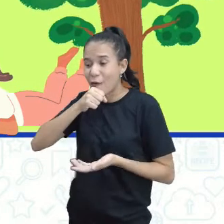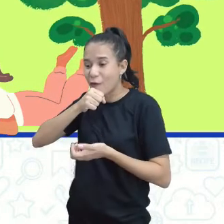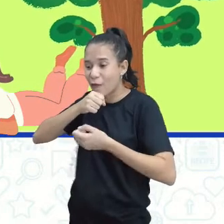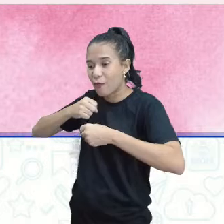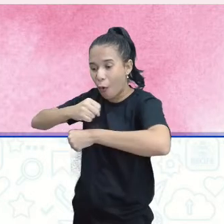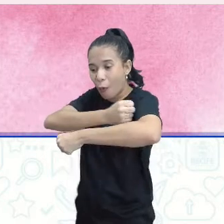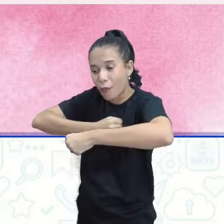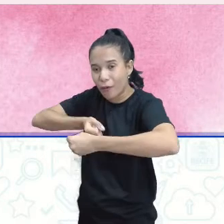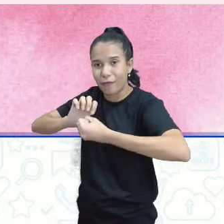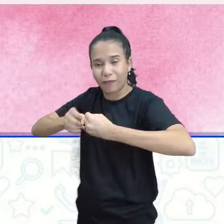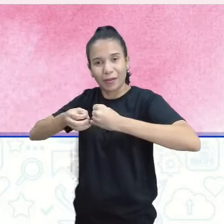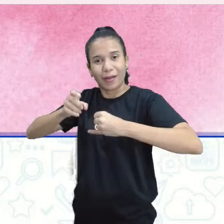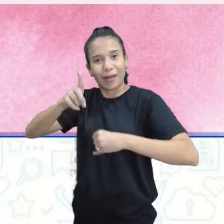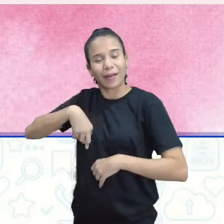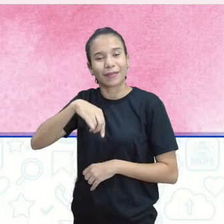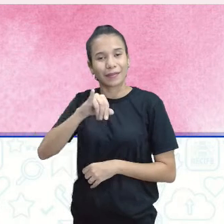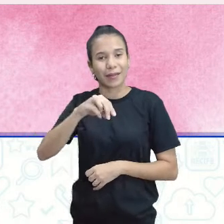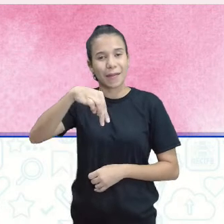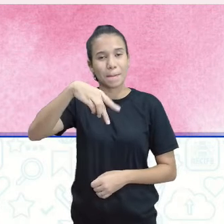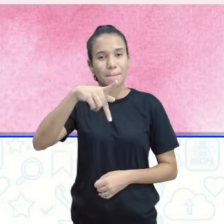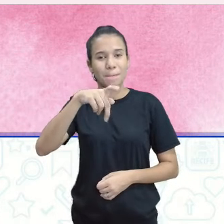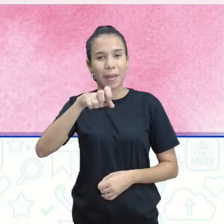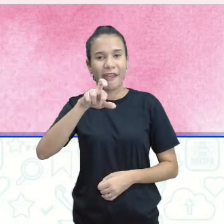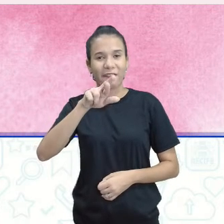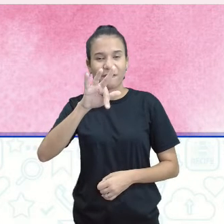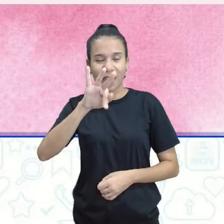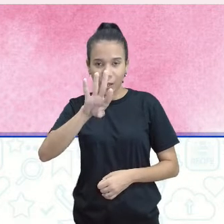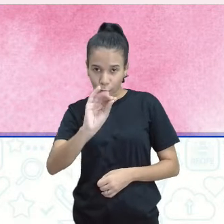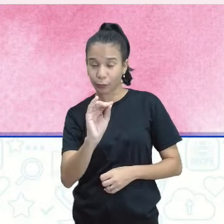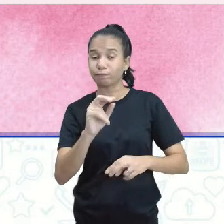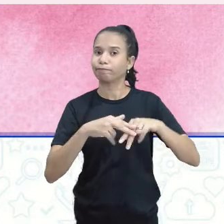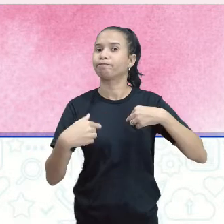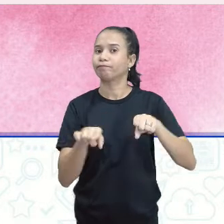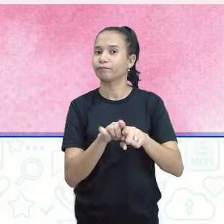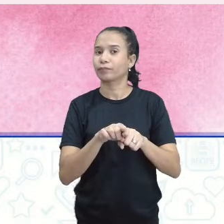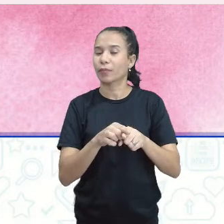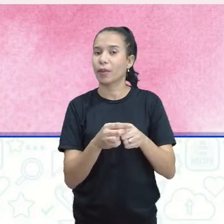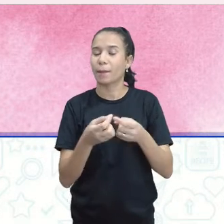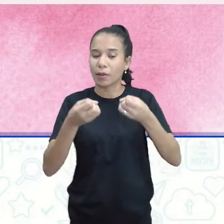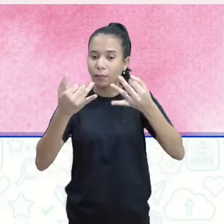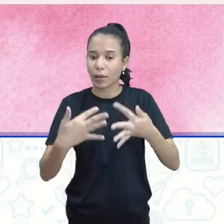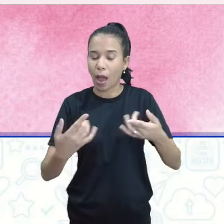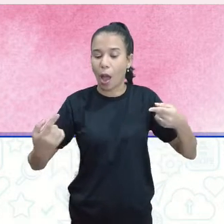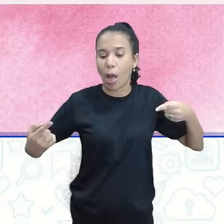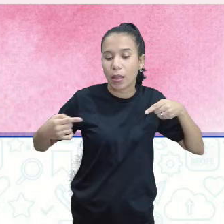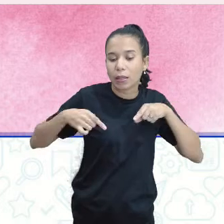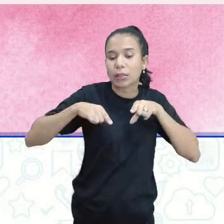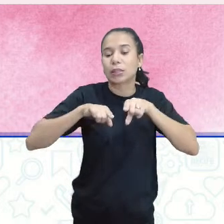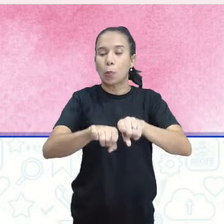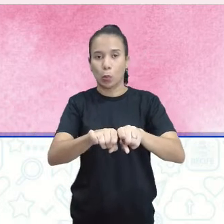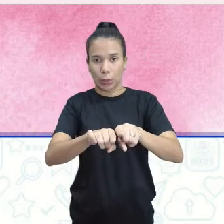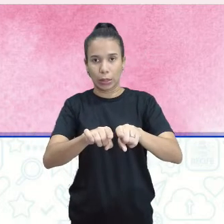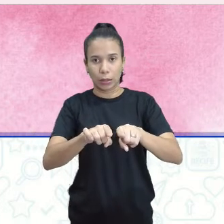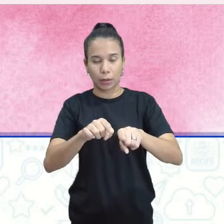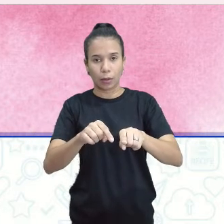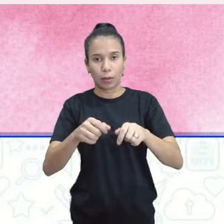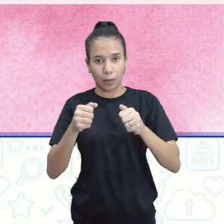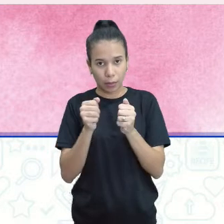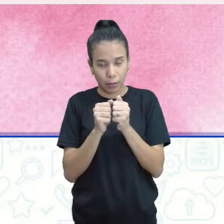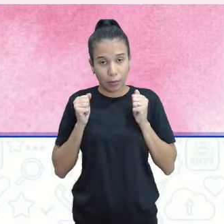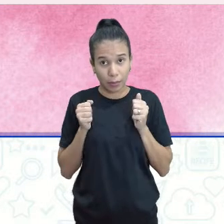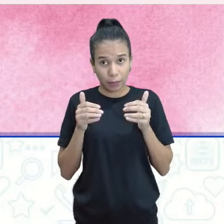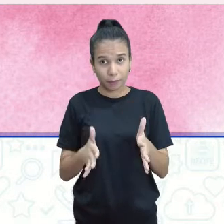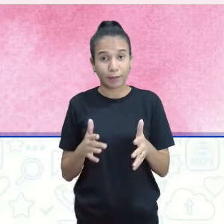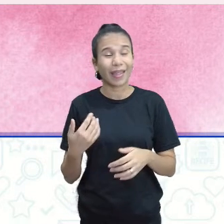o quê? Imperfeitos. Também funciona para indicar situações simultâneas, quando uma se sobrepõe à outra.